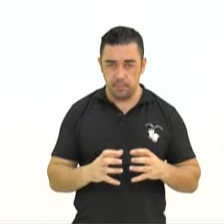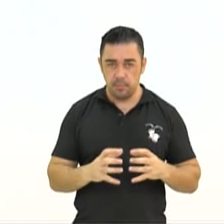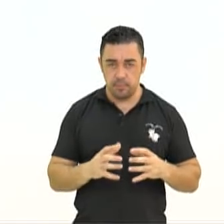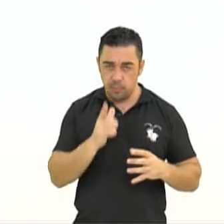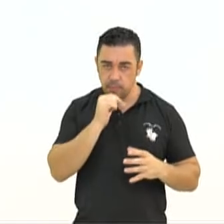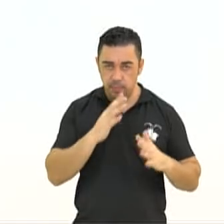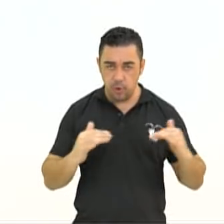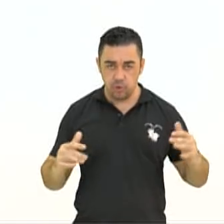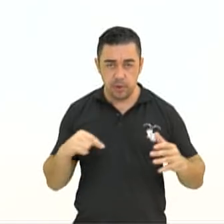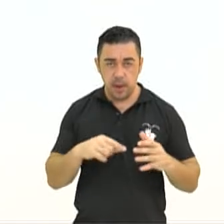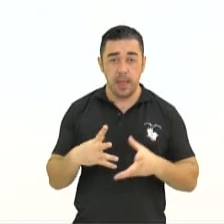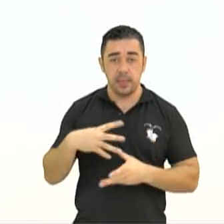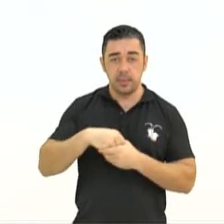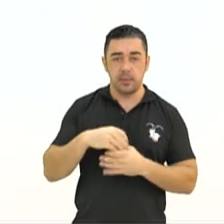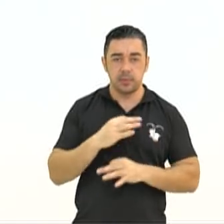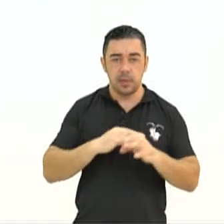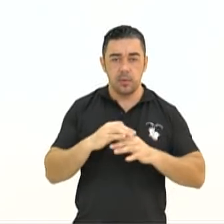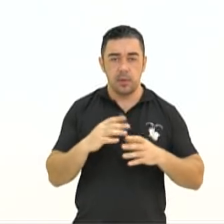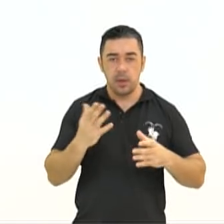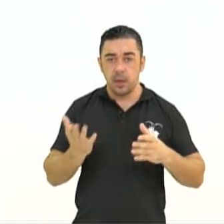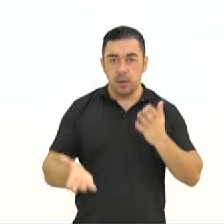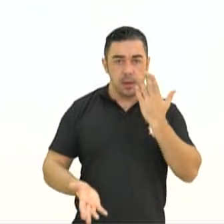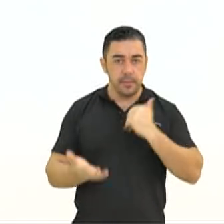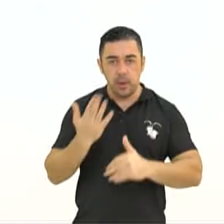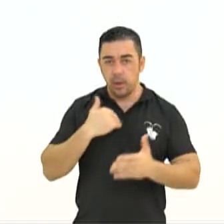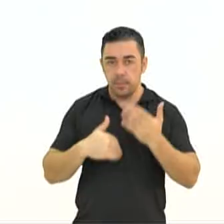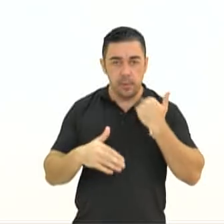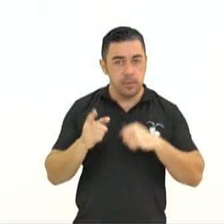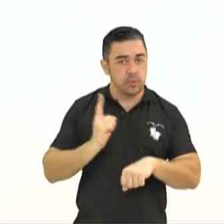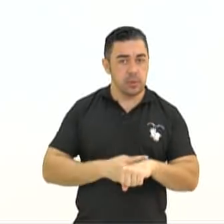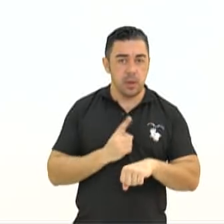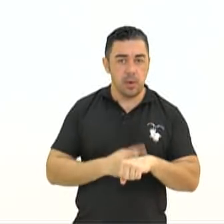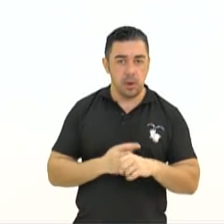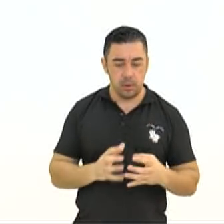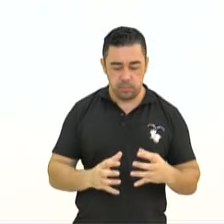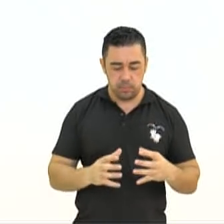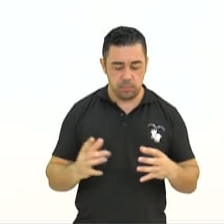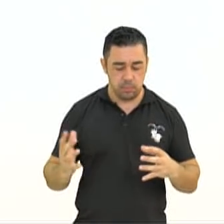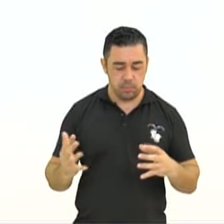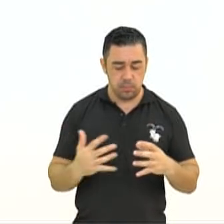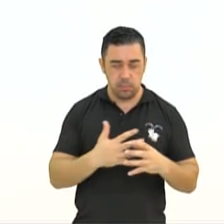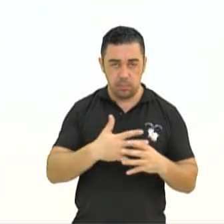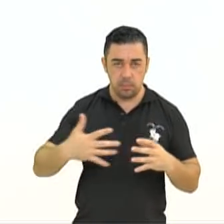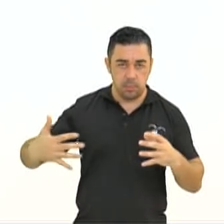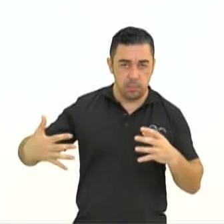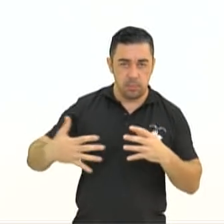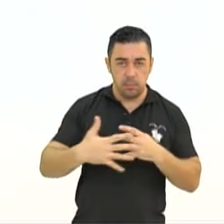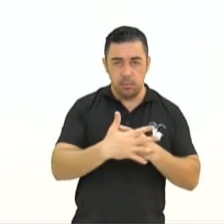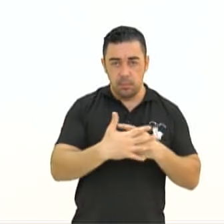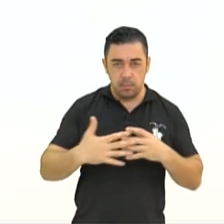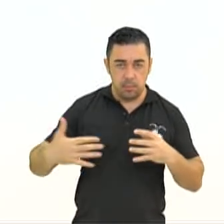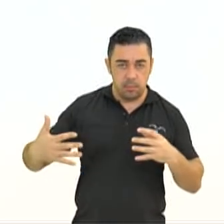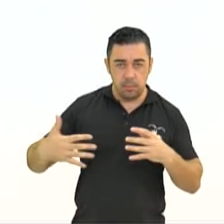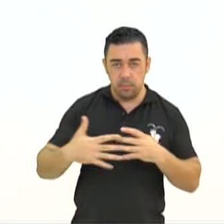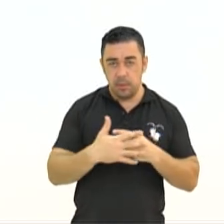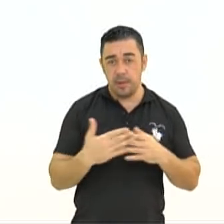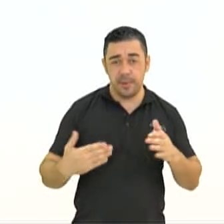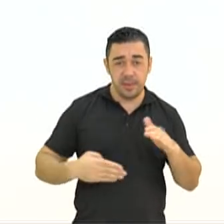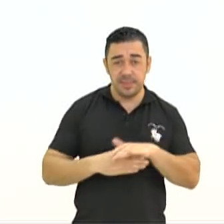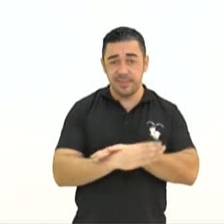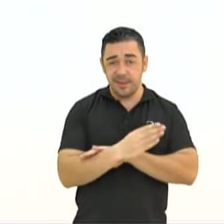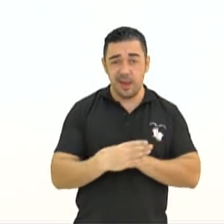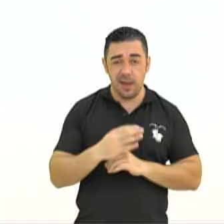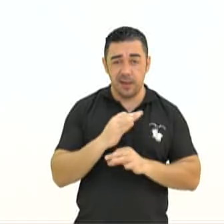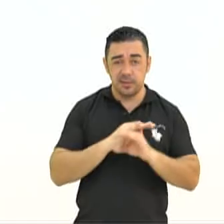faz a digestão intracelular, ela precisa estar se alimentando o tempo todo. Por quê? Porque o alimento dela é menor do que a célula. Se a célula já é